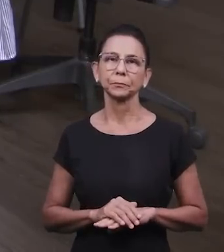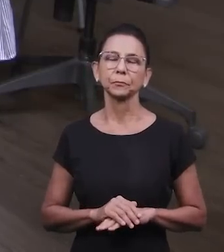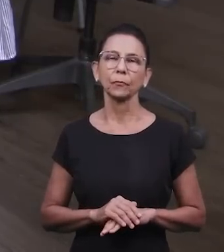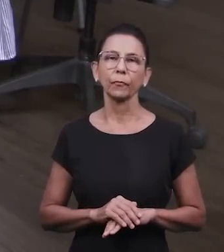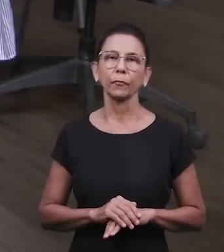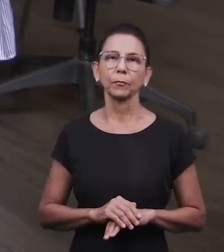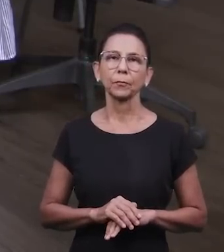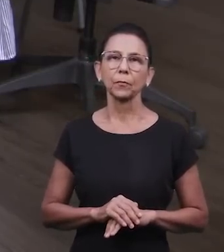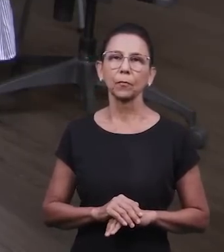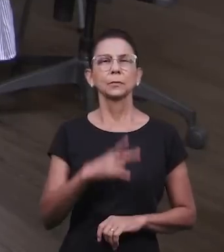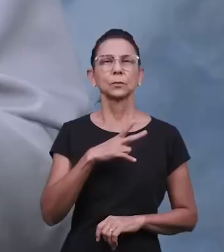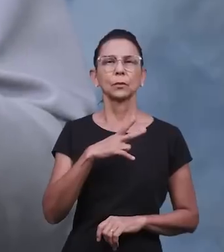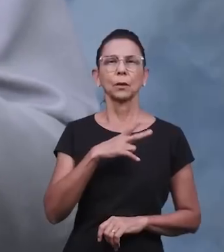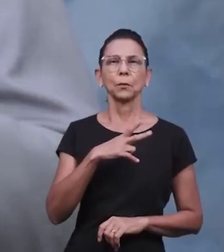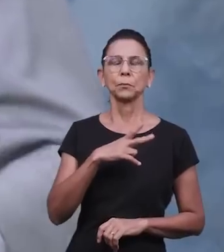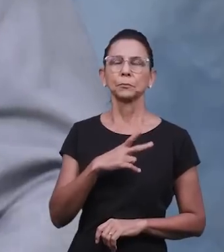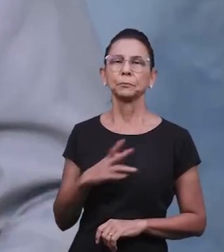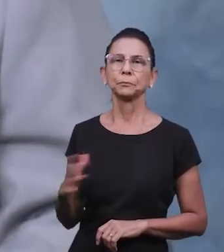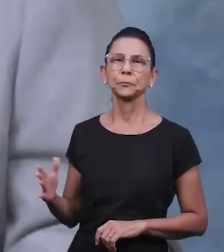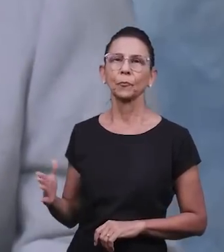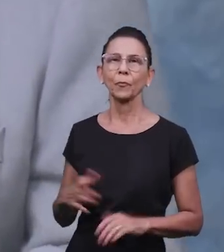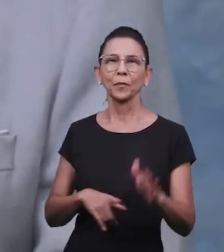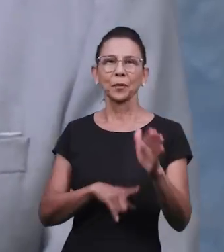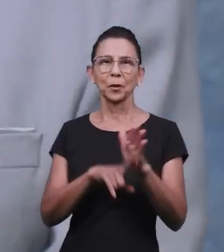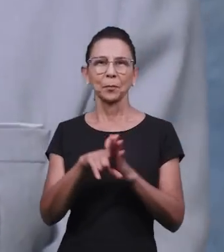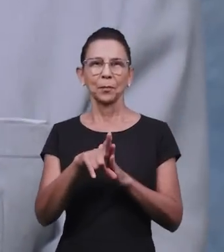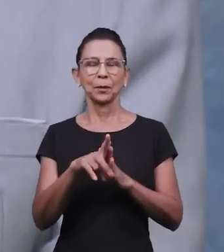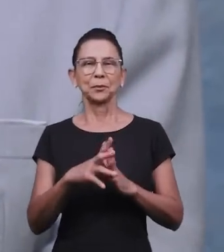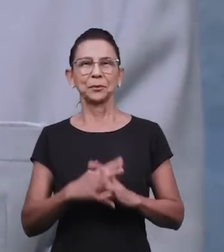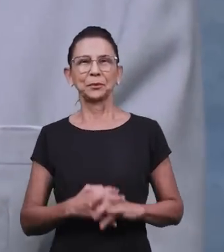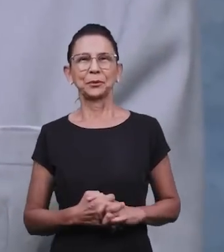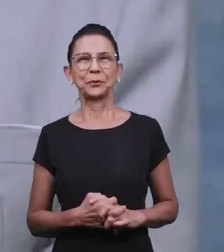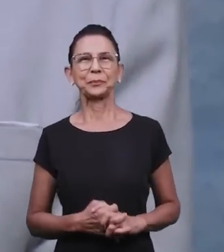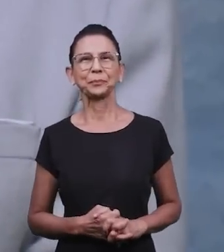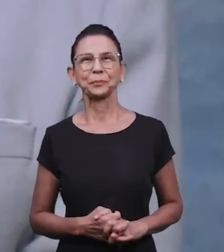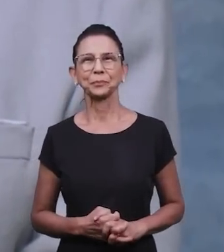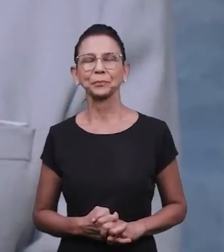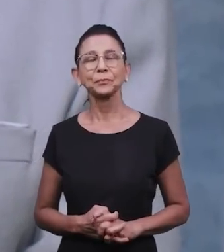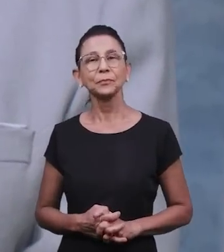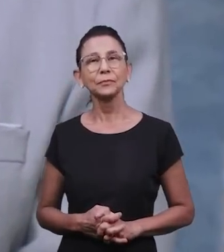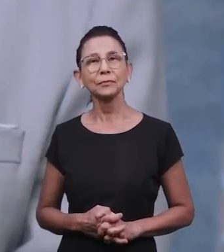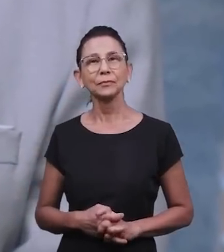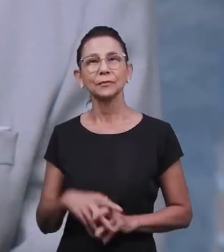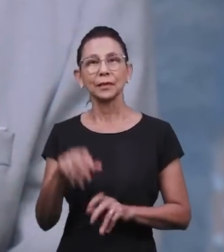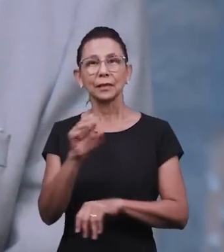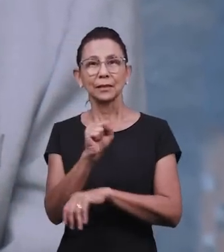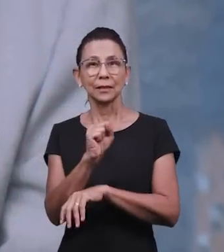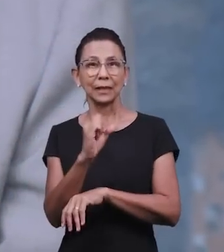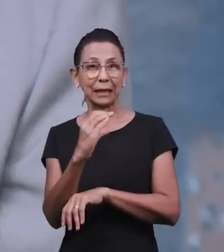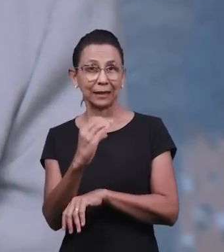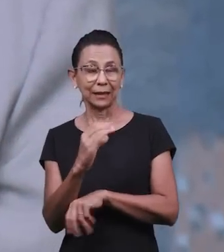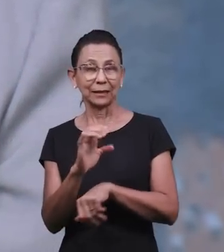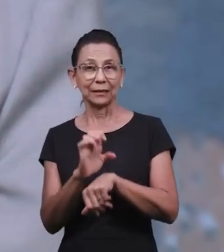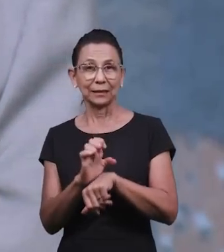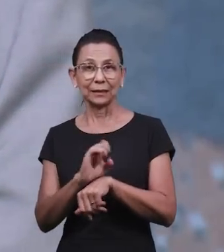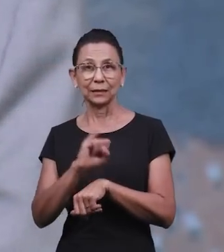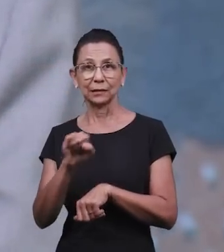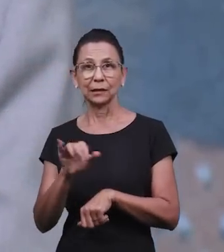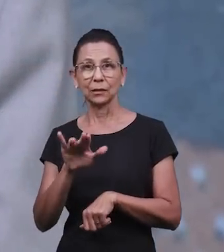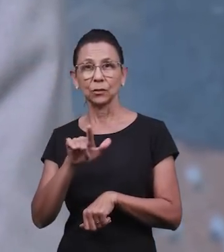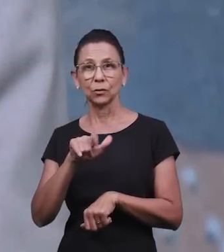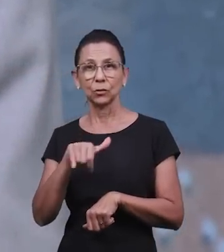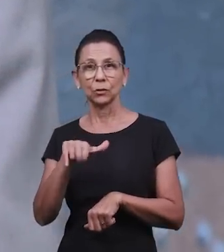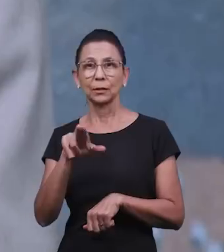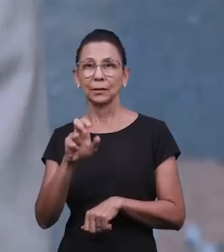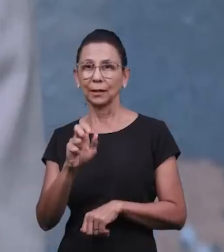privacidade. Bom, e agora a gente vai para uma pergunta, um vídeo com uma pergunta, e uma pergunta que vem de Guatambu, Santa Catarina, da